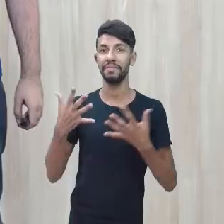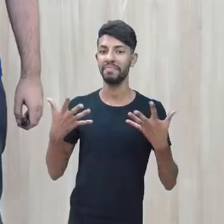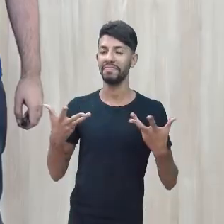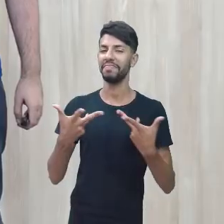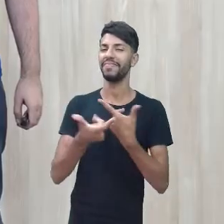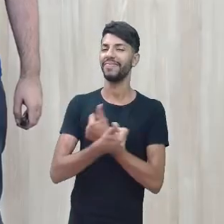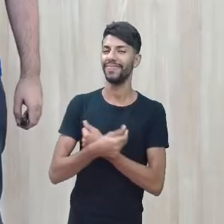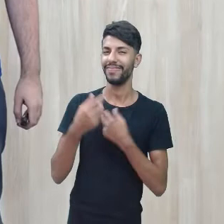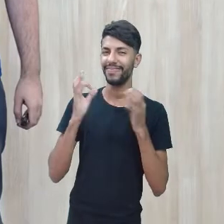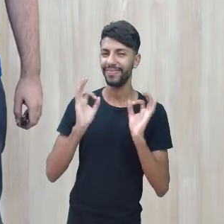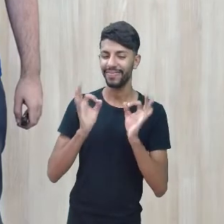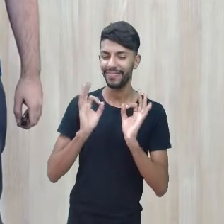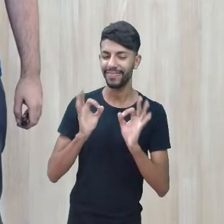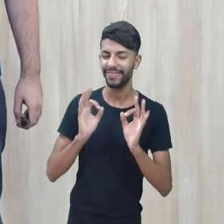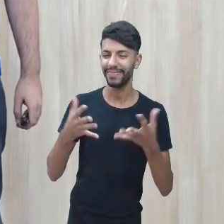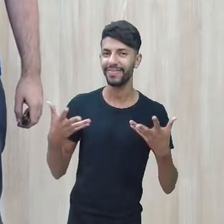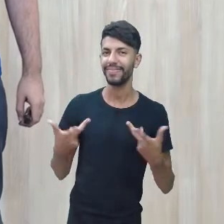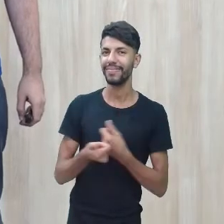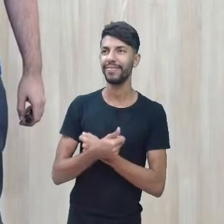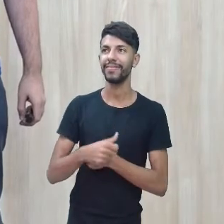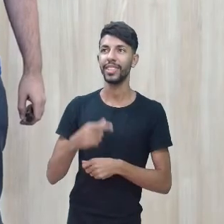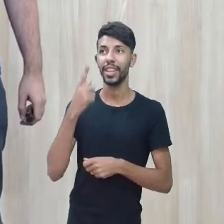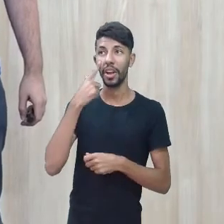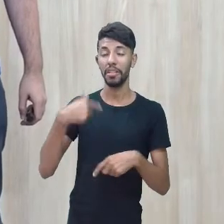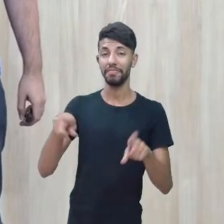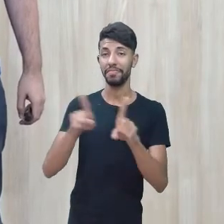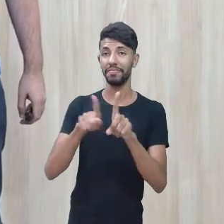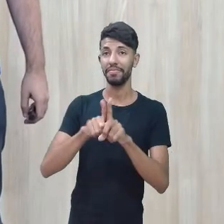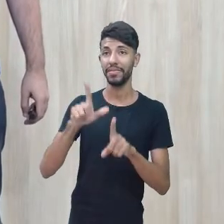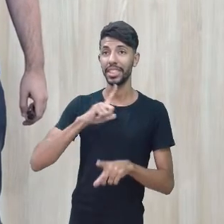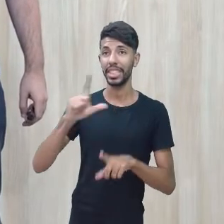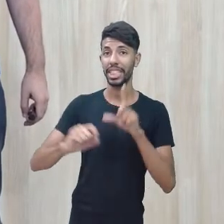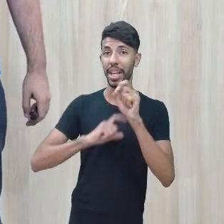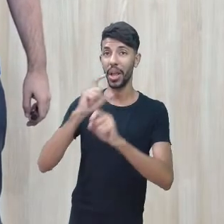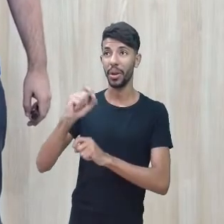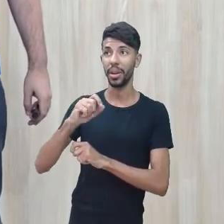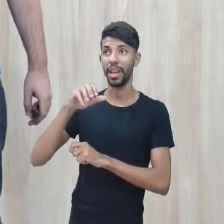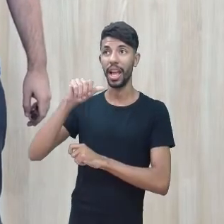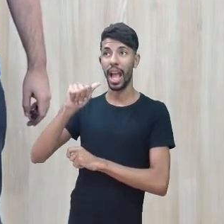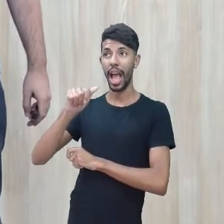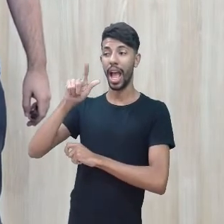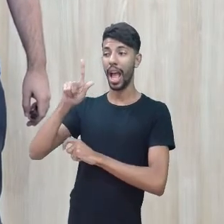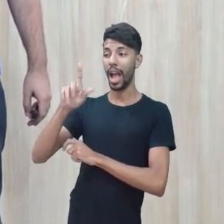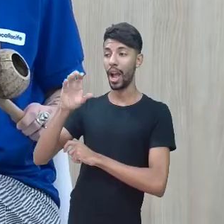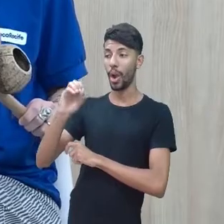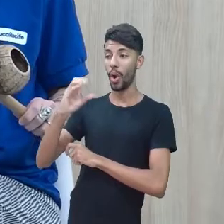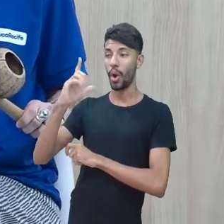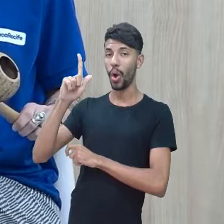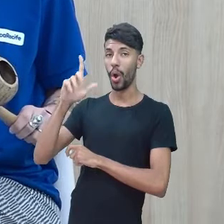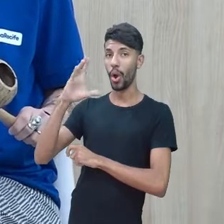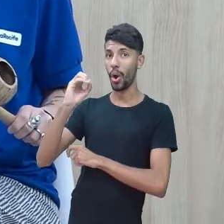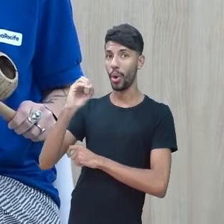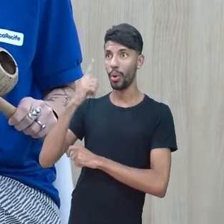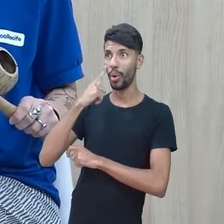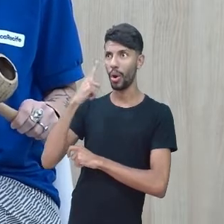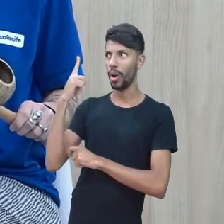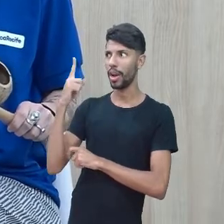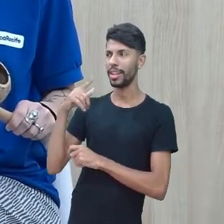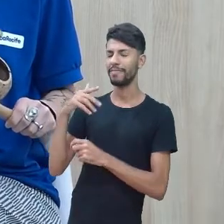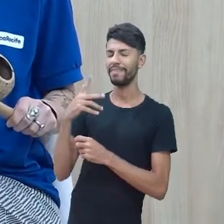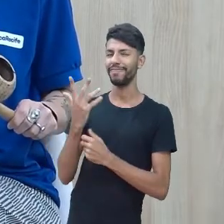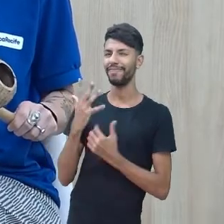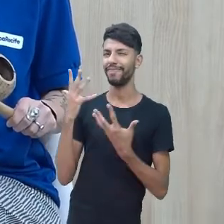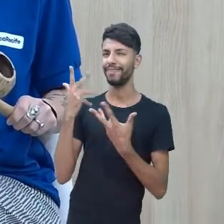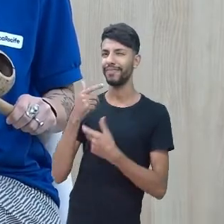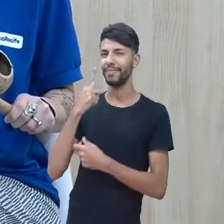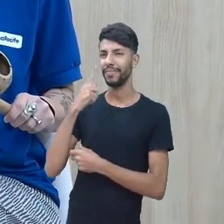Maravilha, maravilha mesmo. Temos também aqui conosco o agogô. Vamos ouvir o agogô? Esse é lindo,